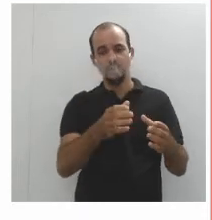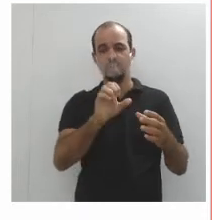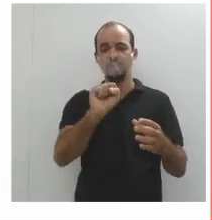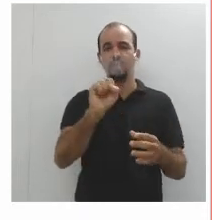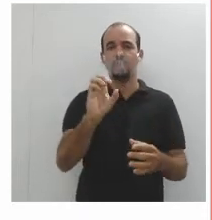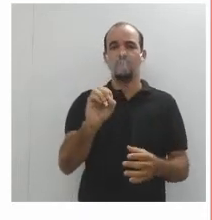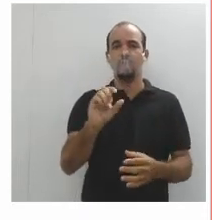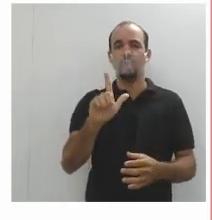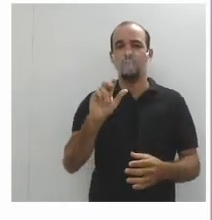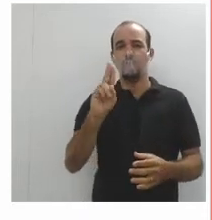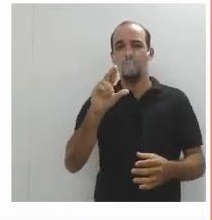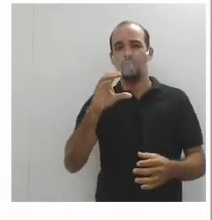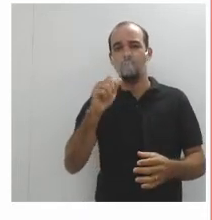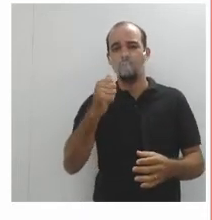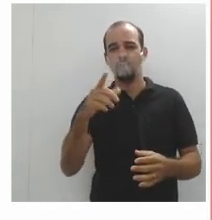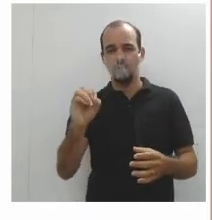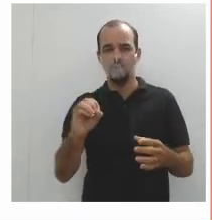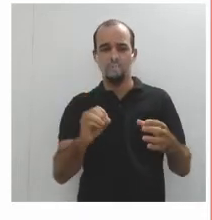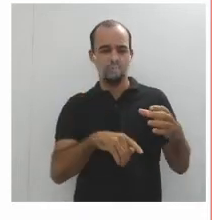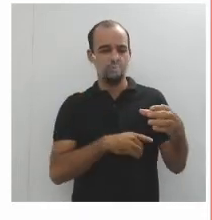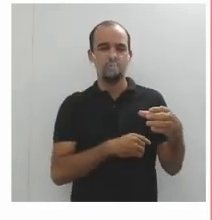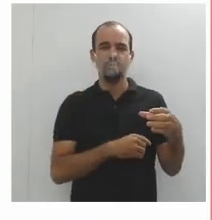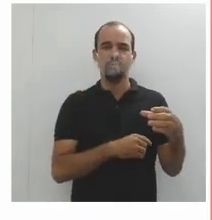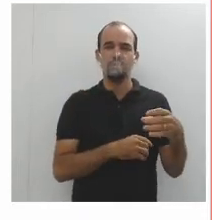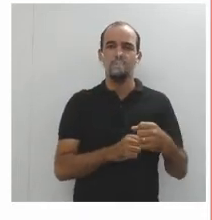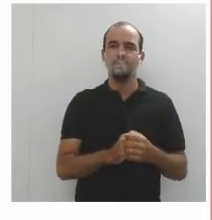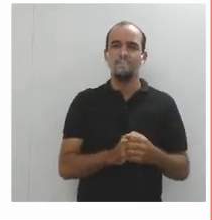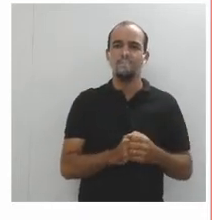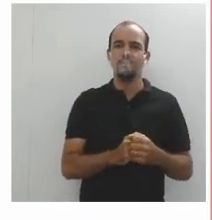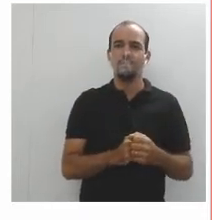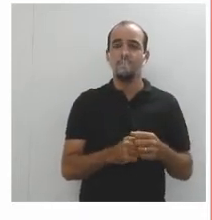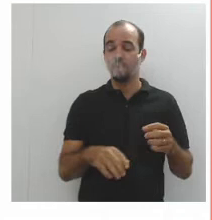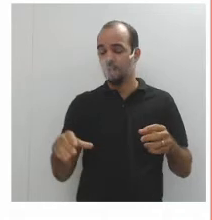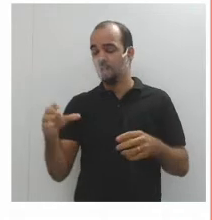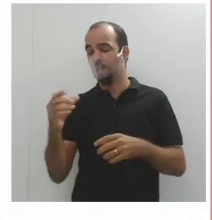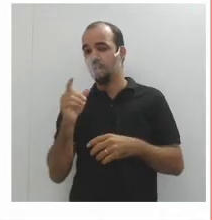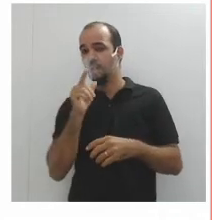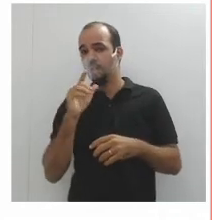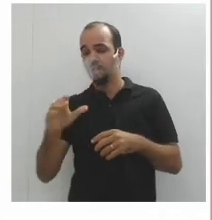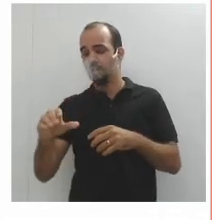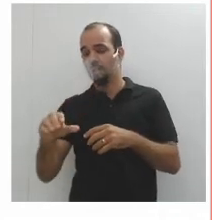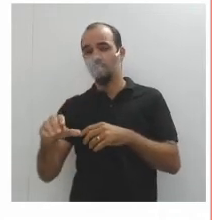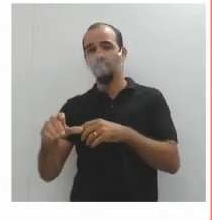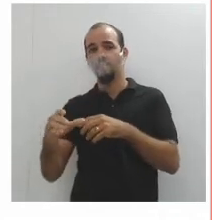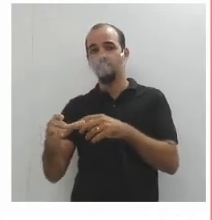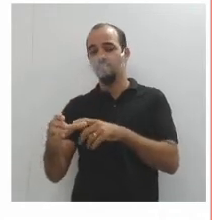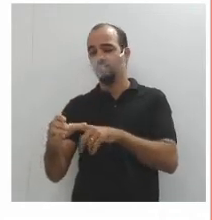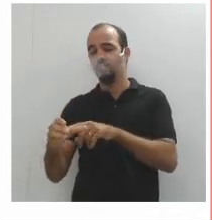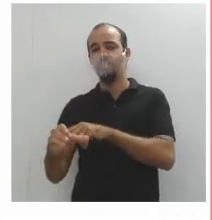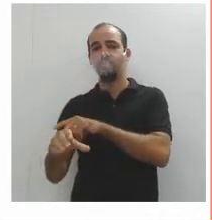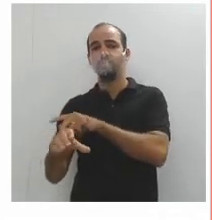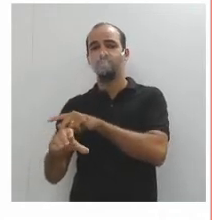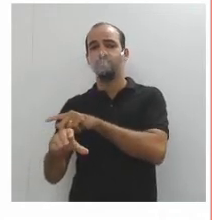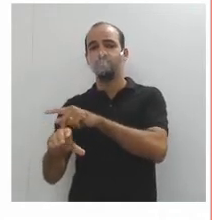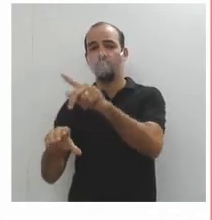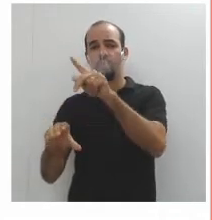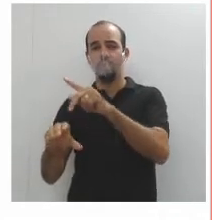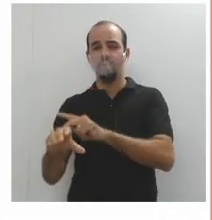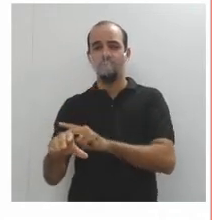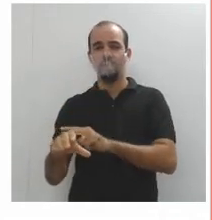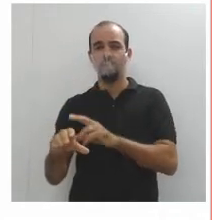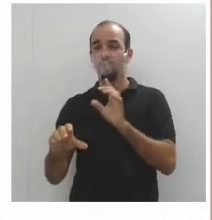nossas moléculas, e na outra eu tenho uma mistura ali de água mais açúcar, que nós chamamos